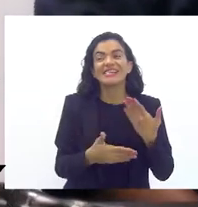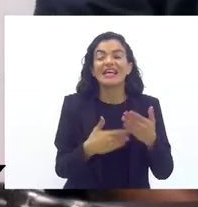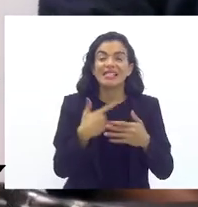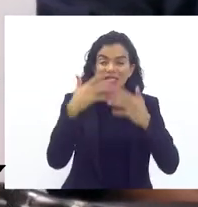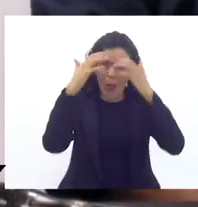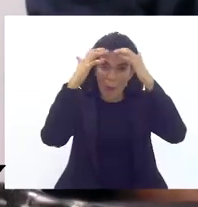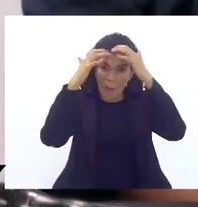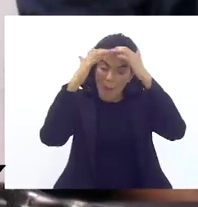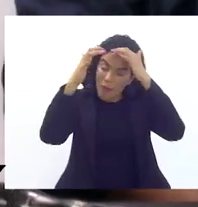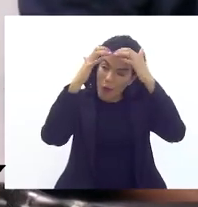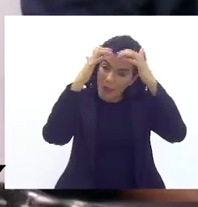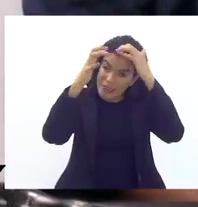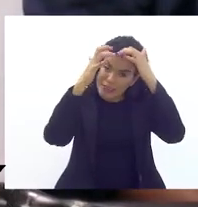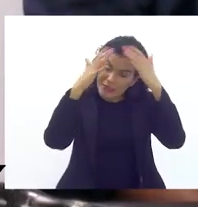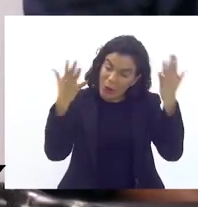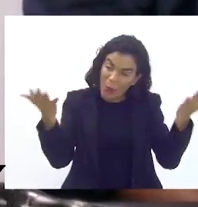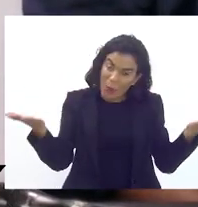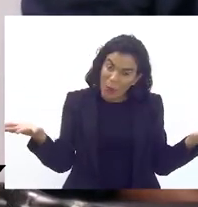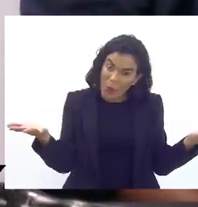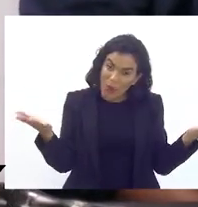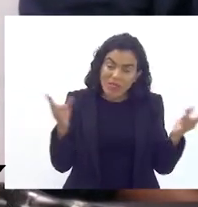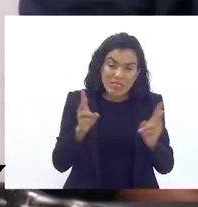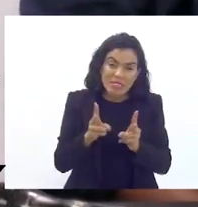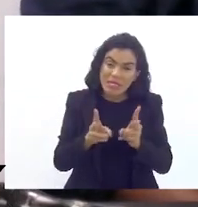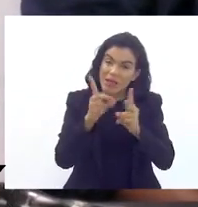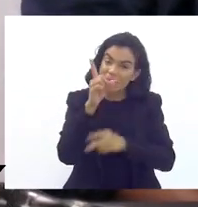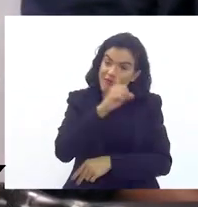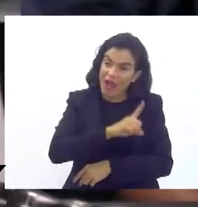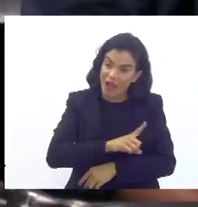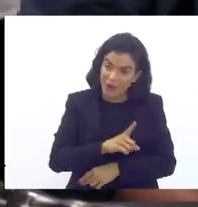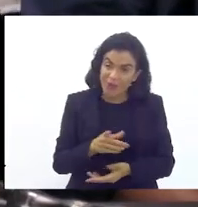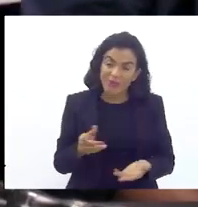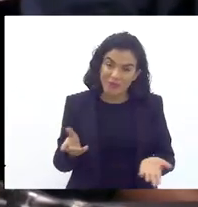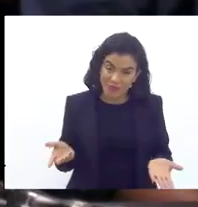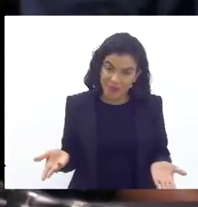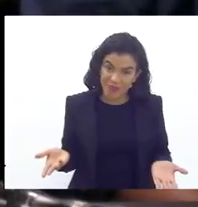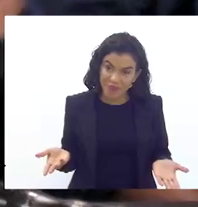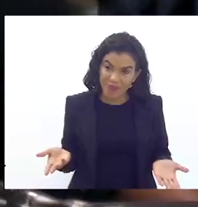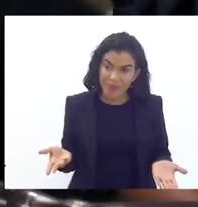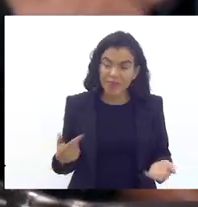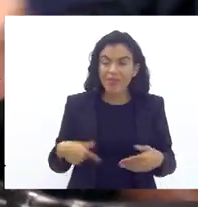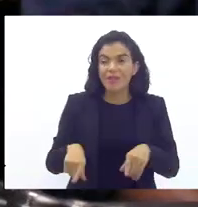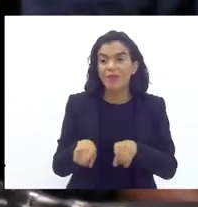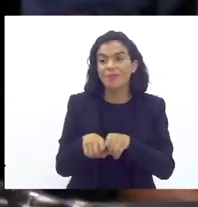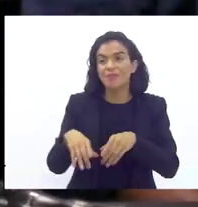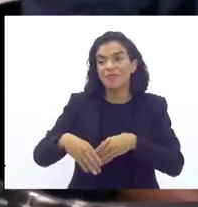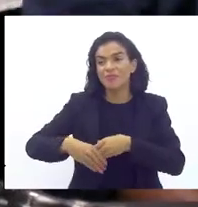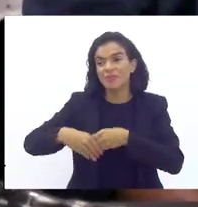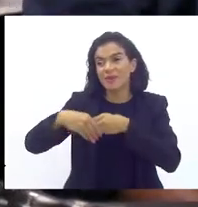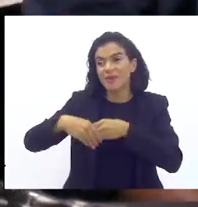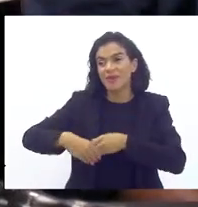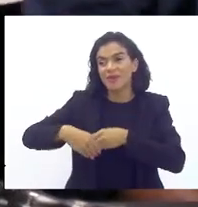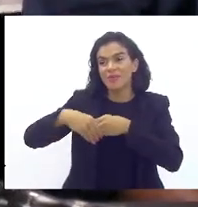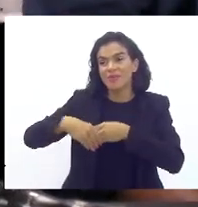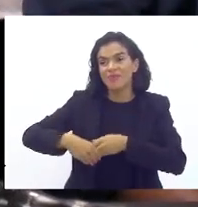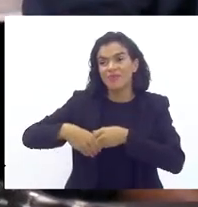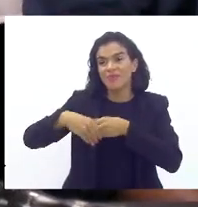cognitivo sempre falho e cumprimentar aqui